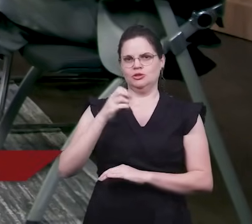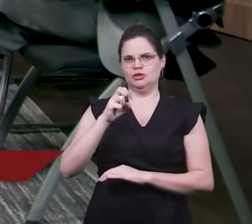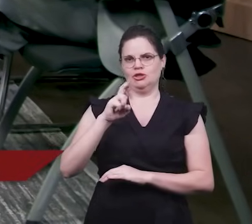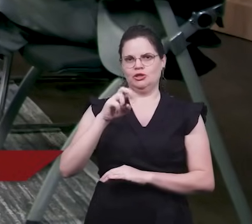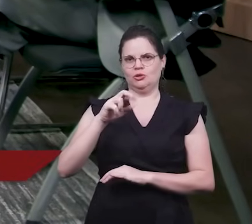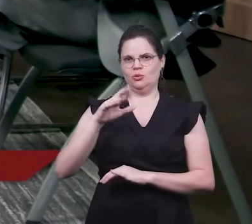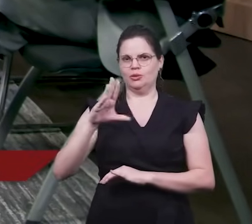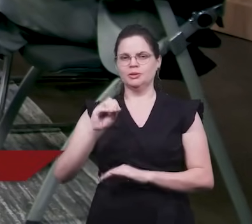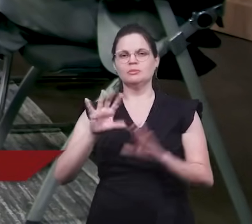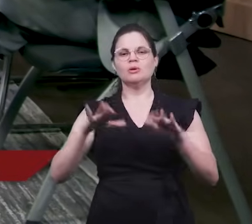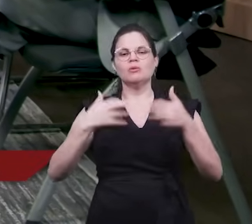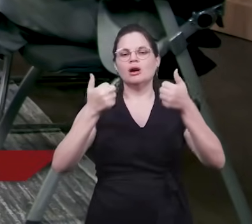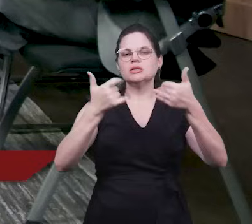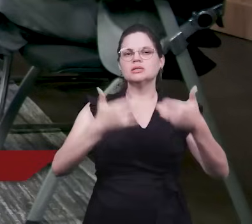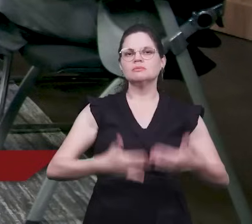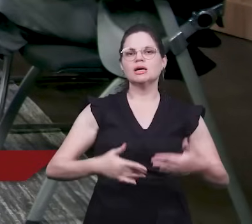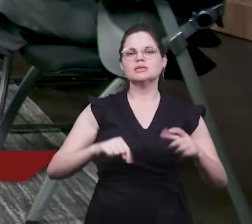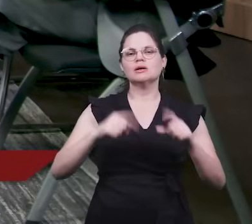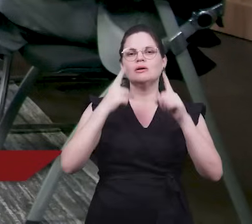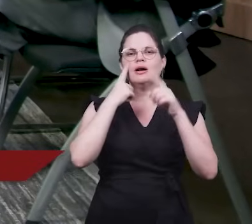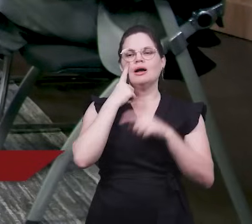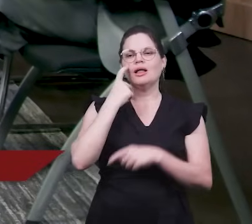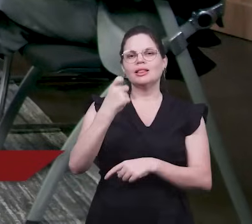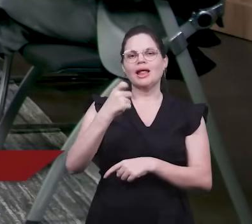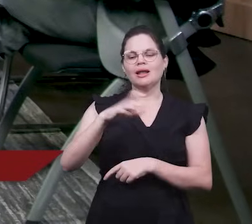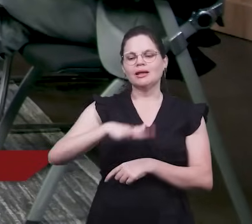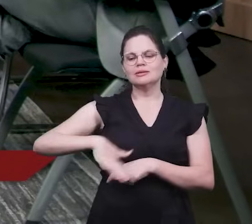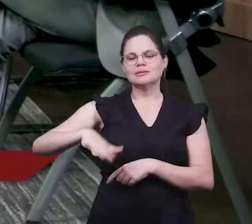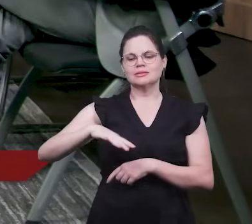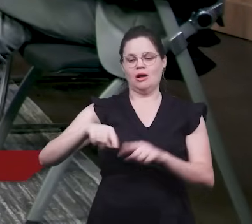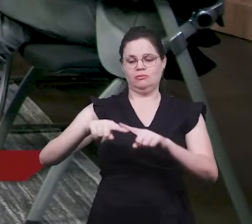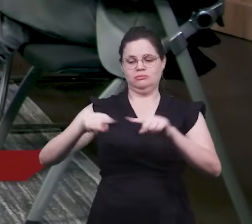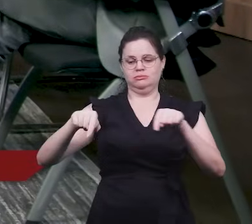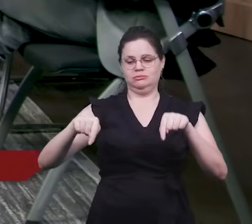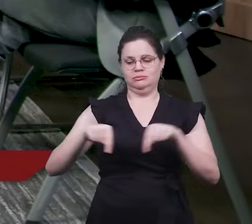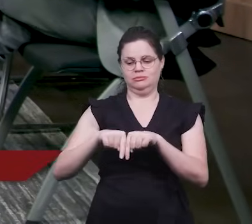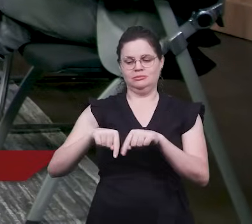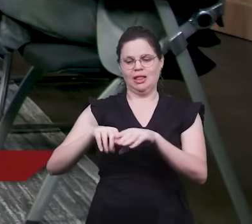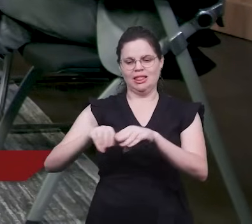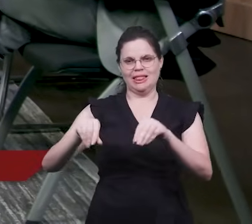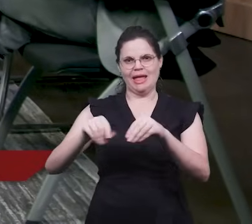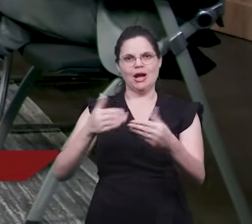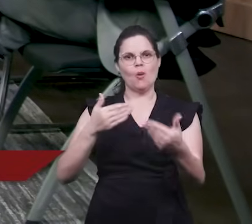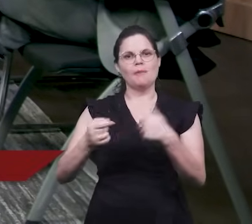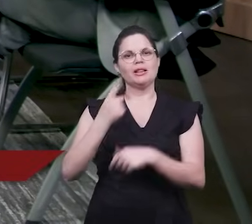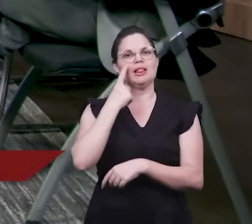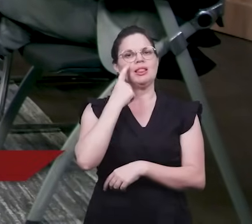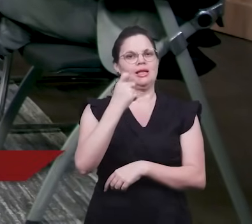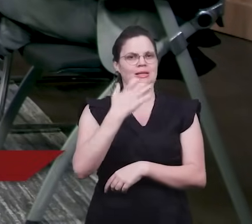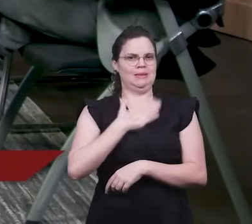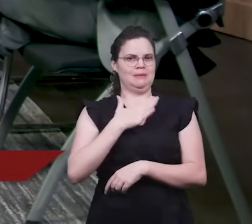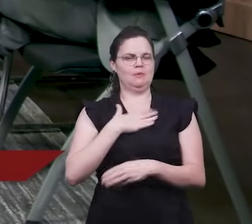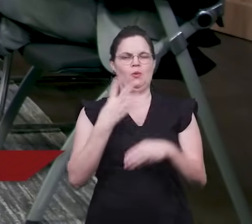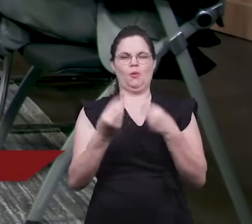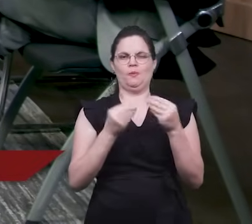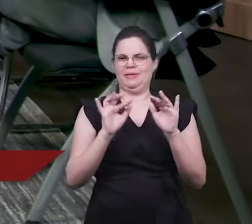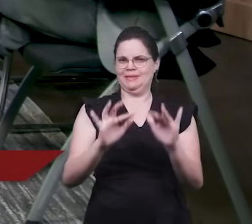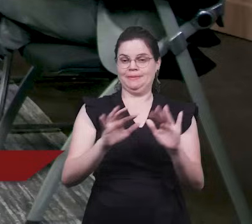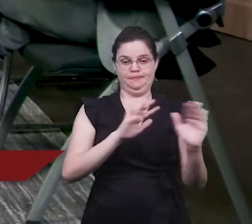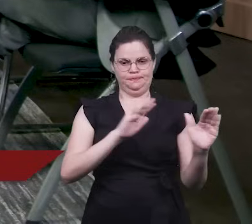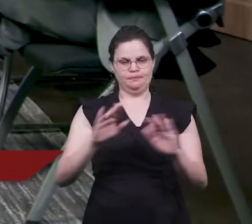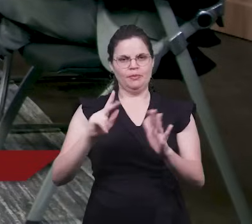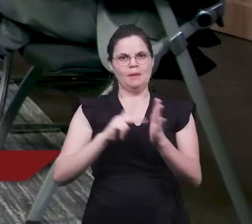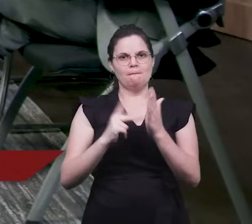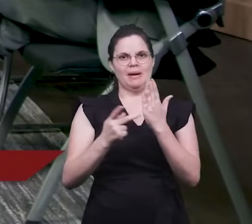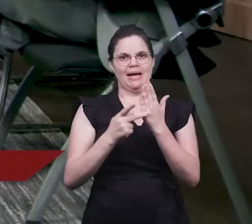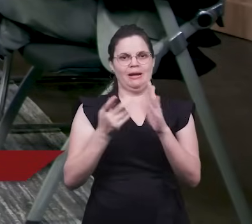Jerônimo. Qual a aplicação que nós podemos fazer do campo dos interesses? É interessante, pastor Josias, porque a